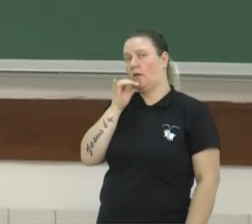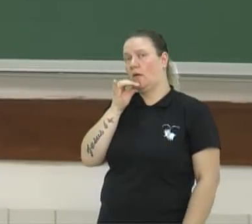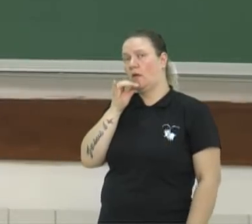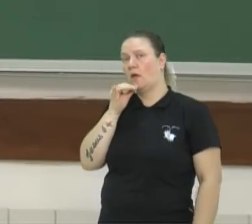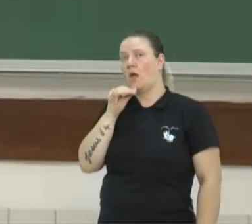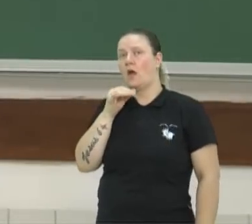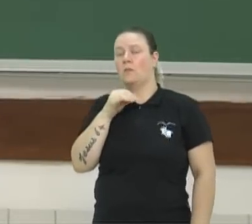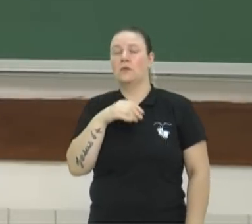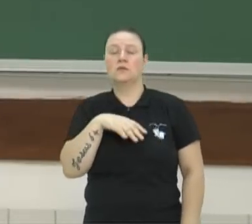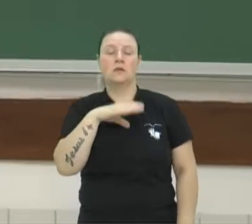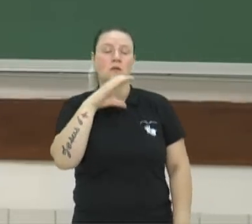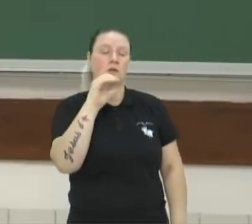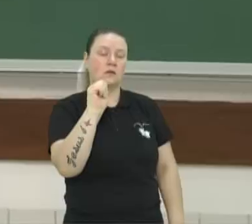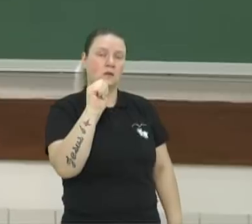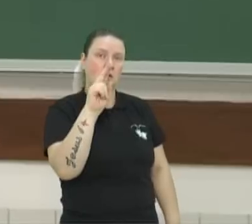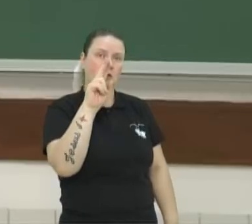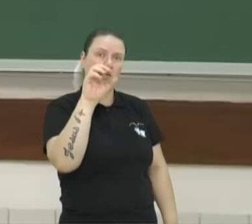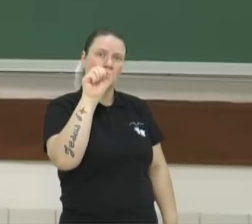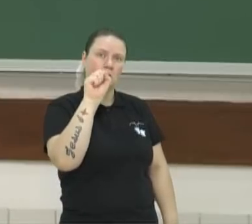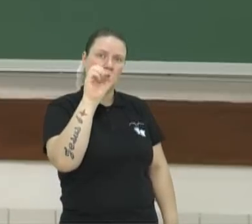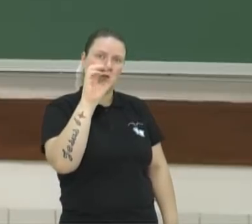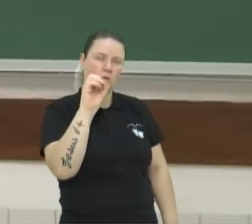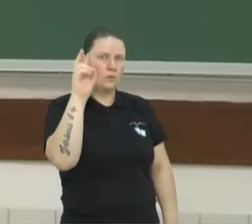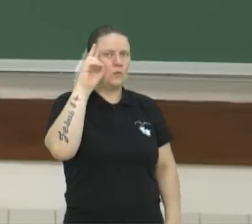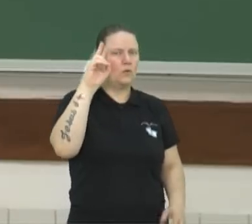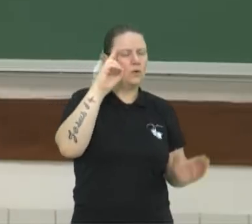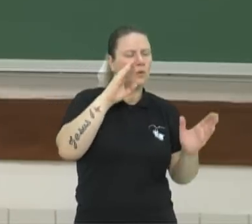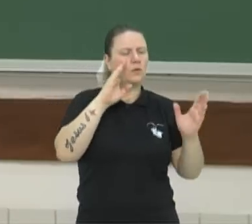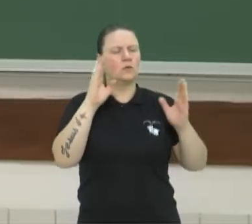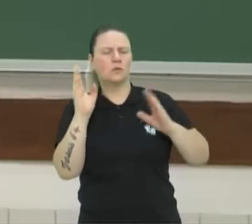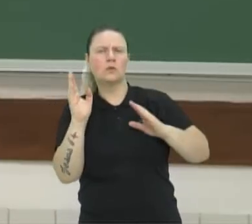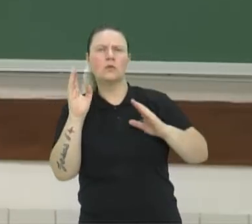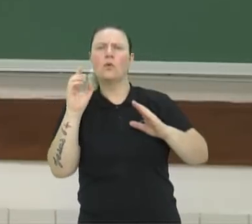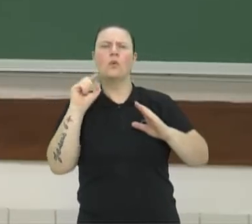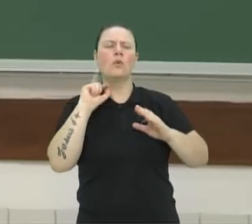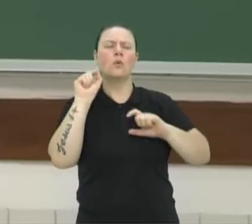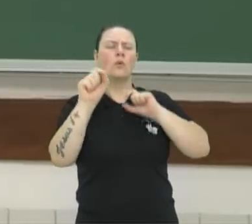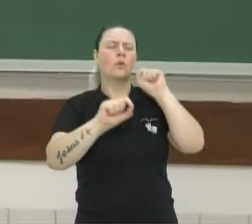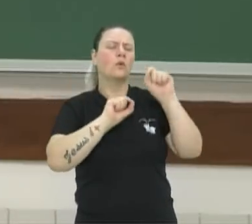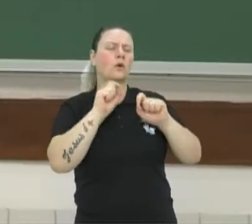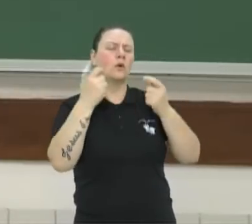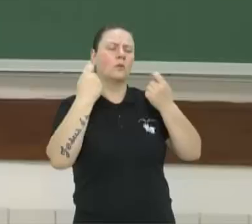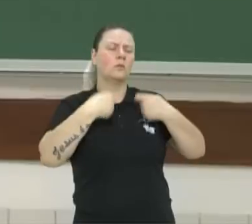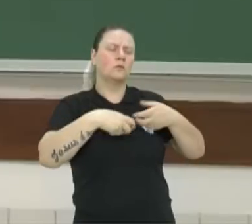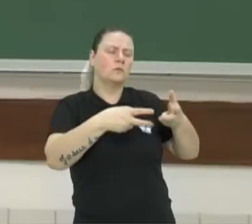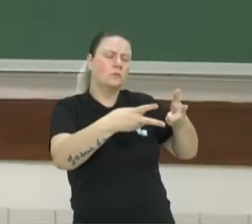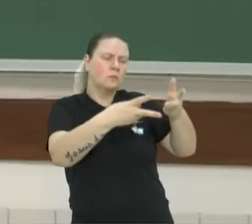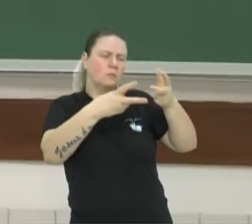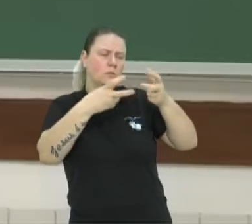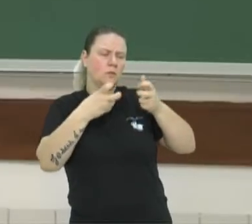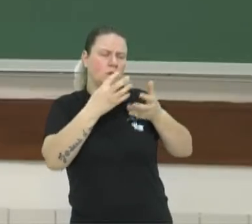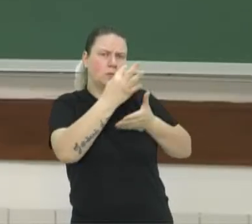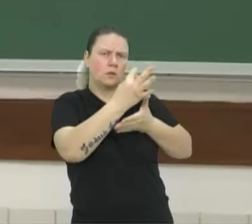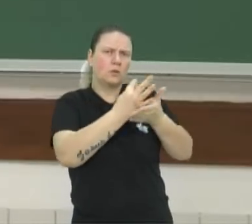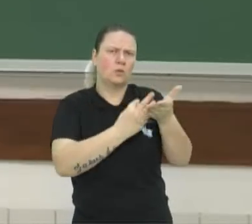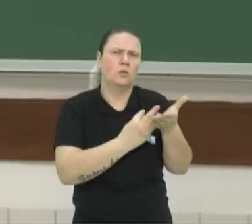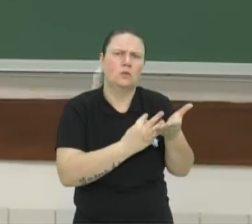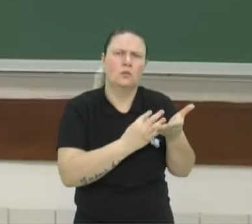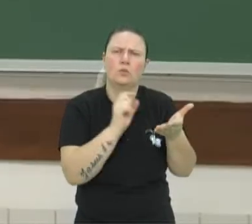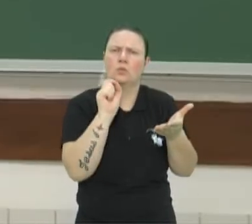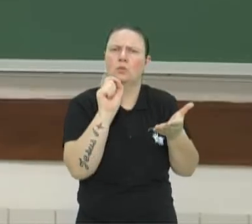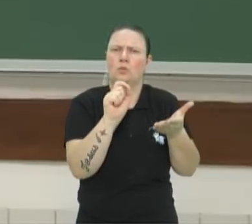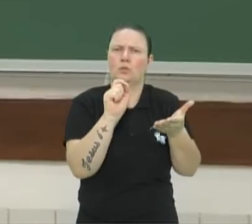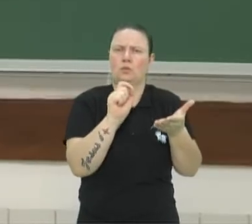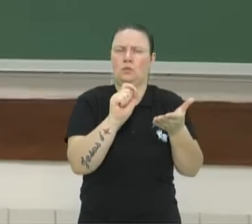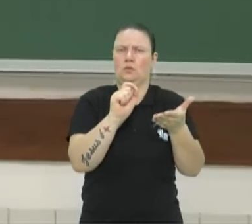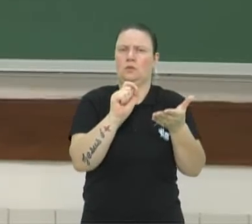ser causo, né, para ser considerado o gênero causo, o que que eu preciso identificar ali naquele texto, né? Então, isso